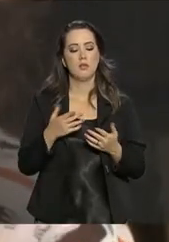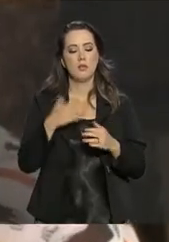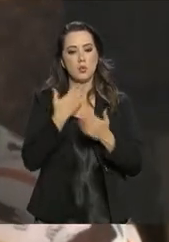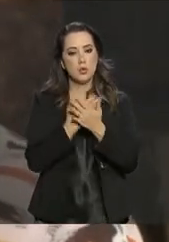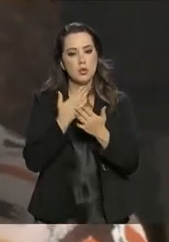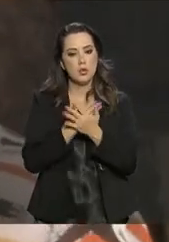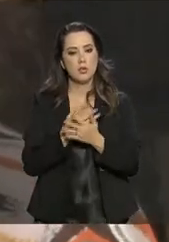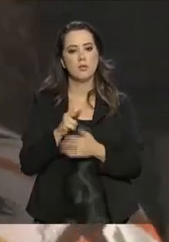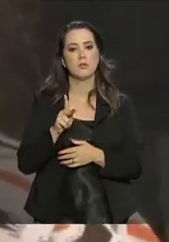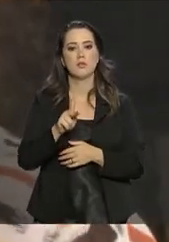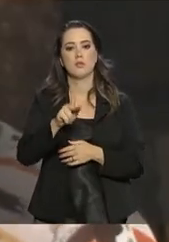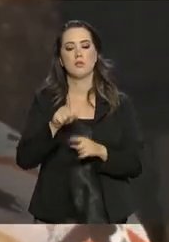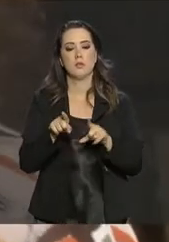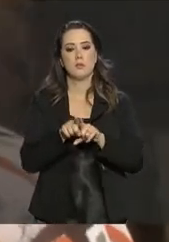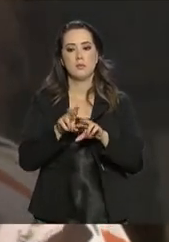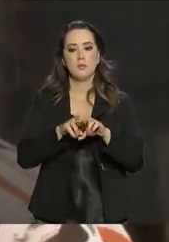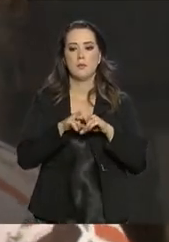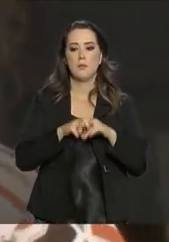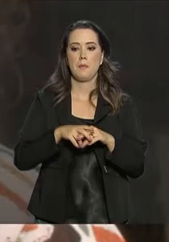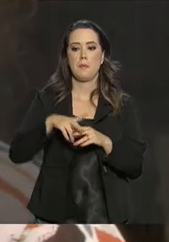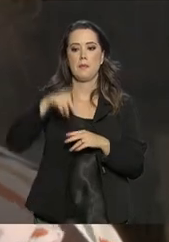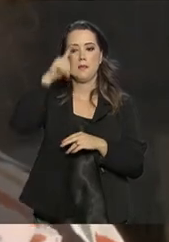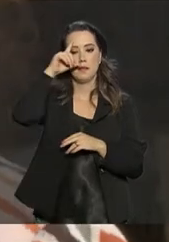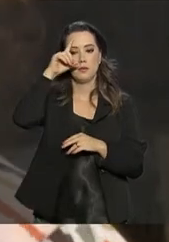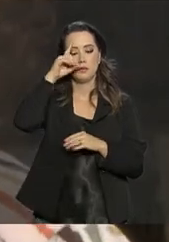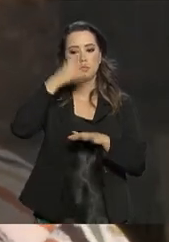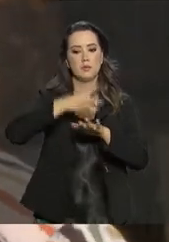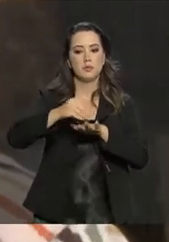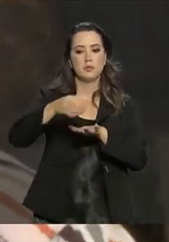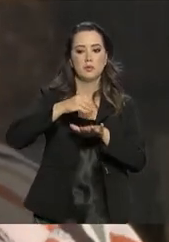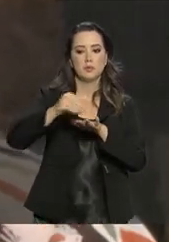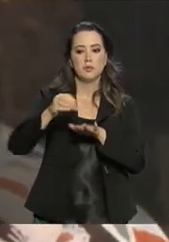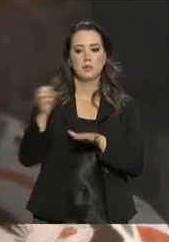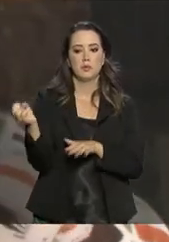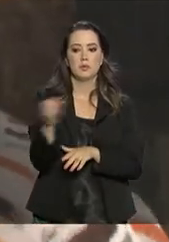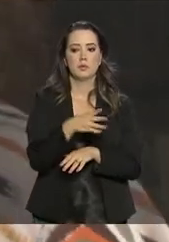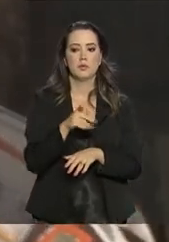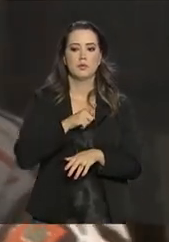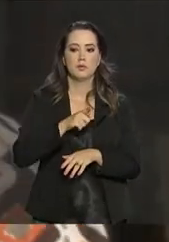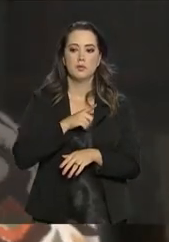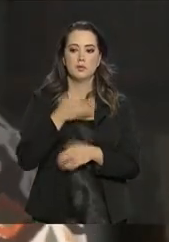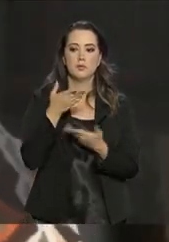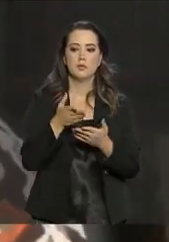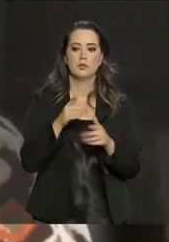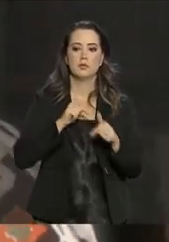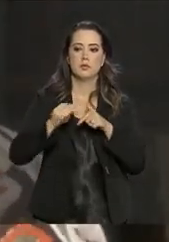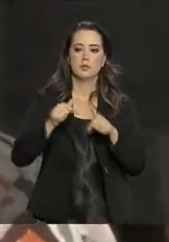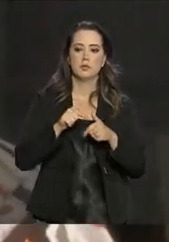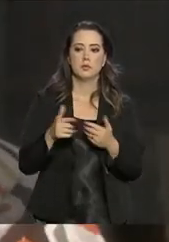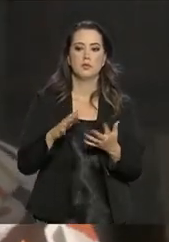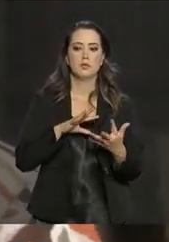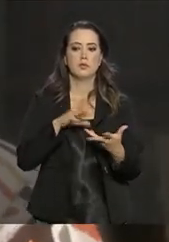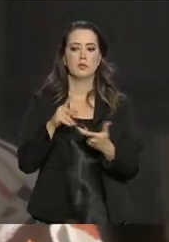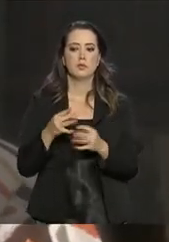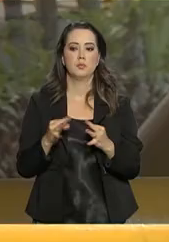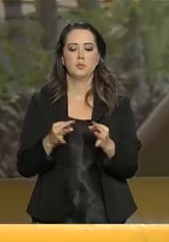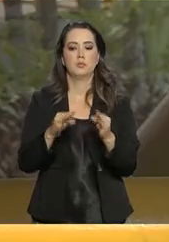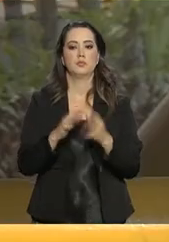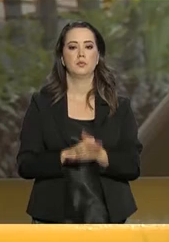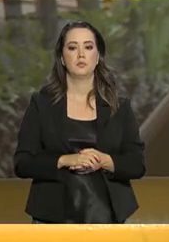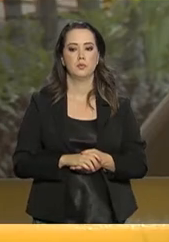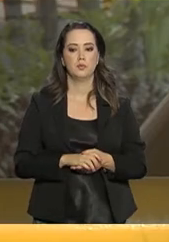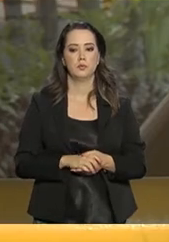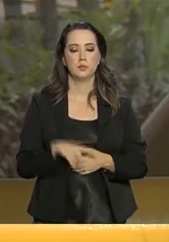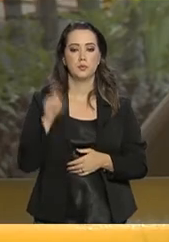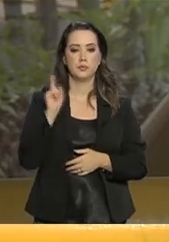se qualificando em está em dia com as informações com as novidades do mercado do mundo tecnológico o